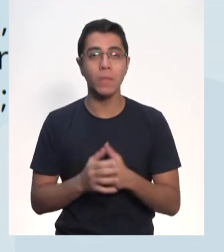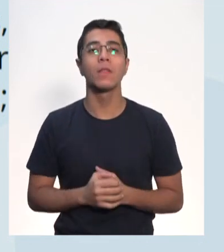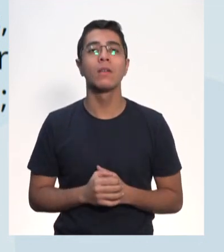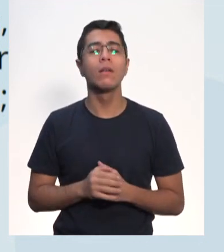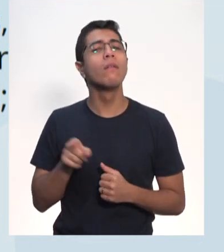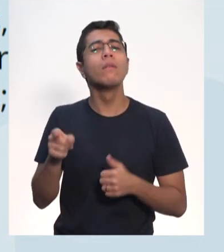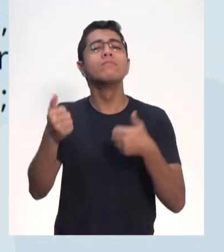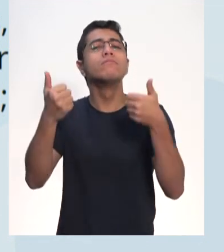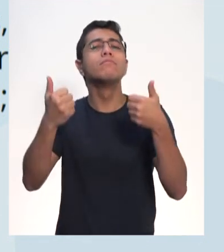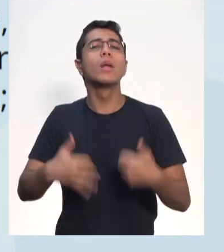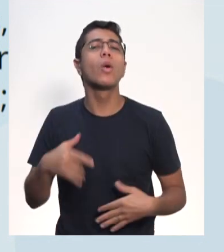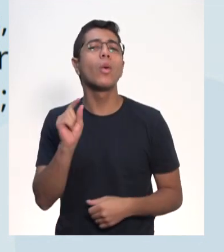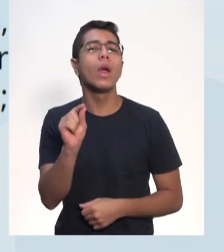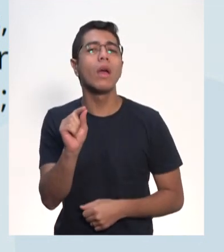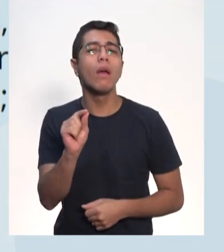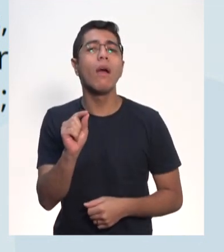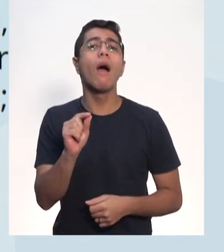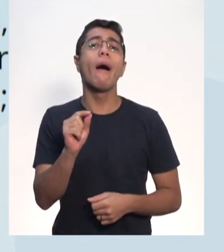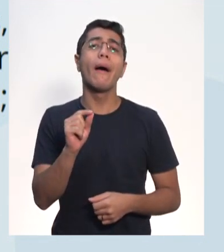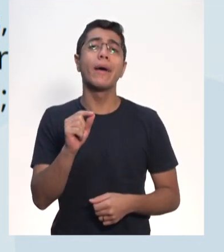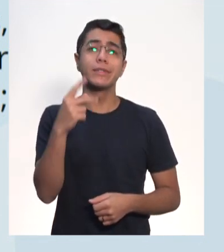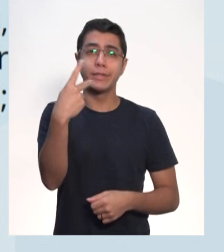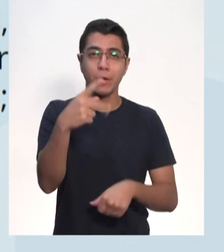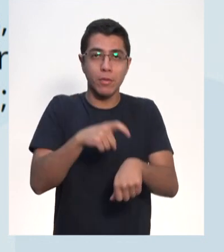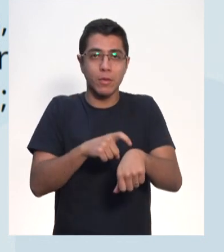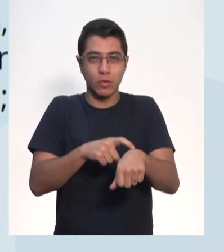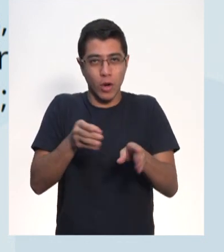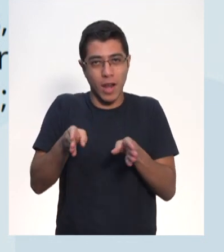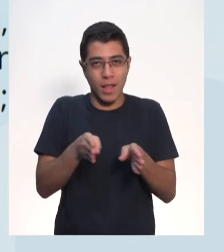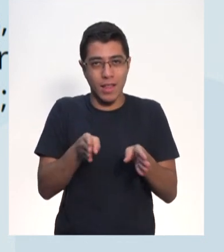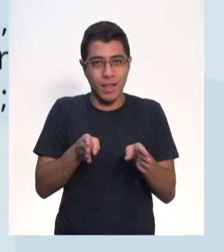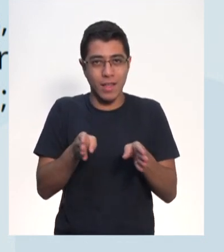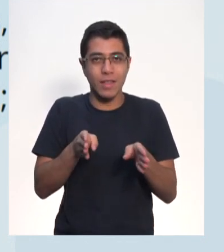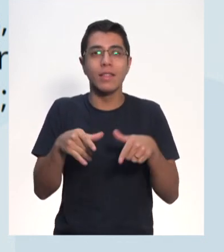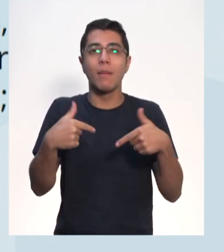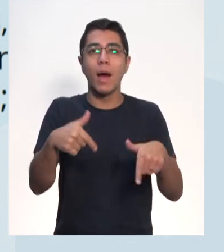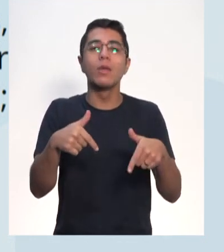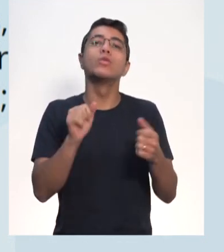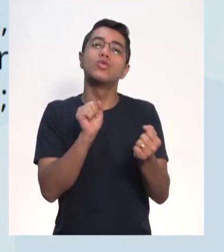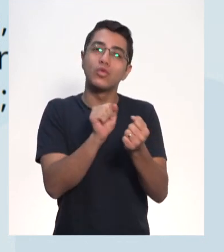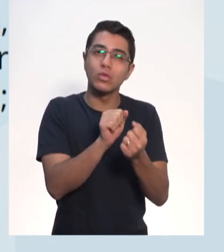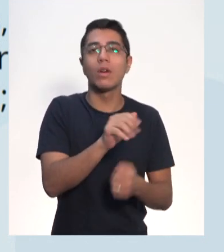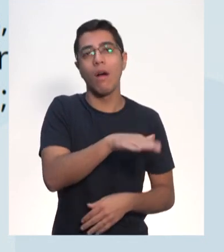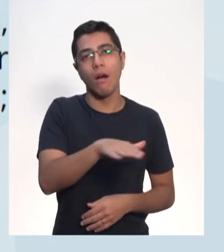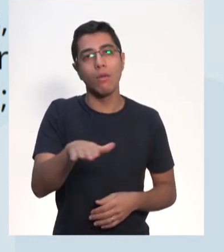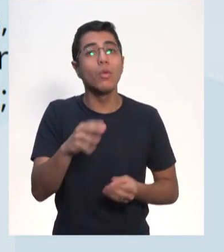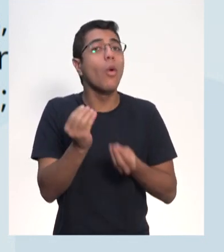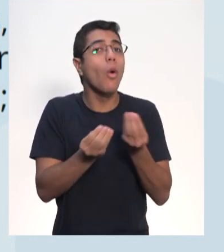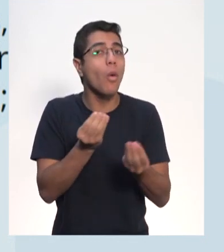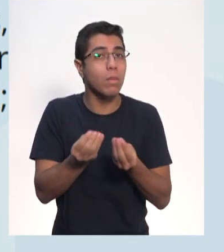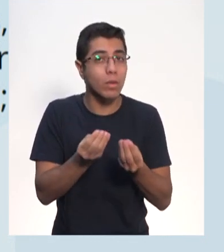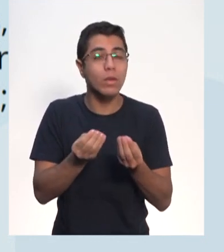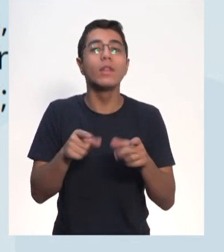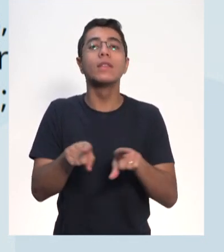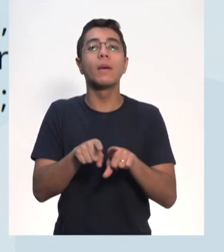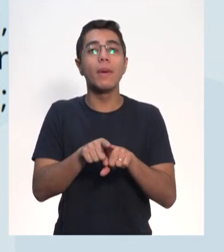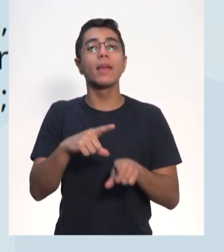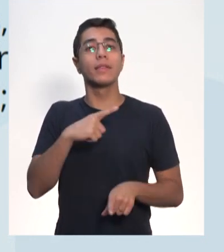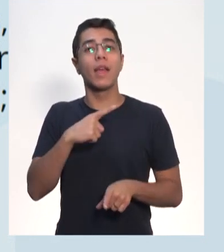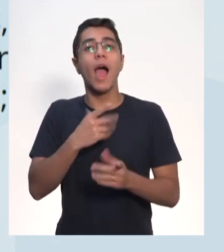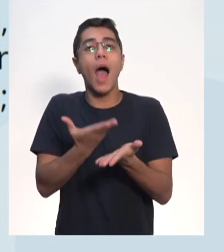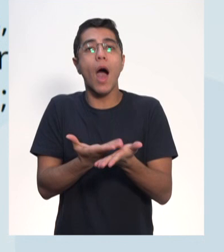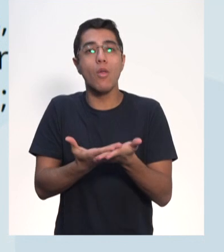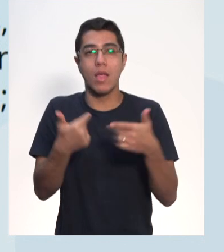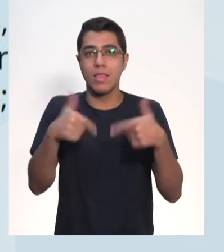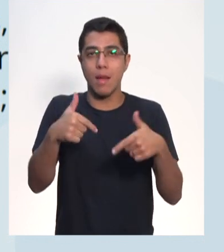né, com alunos, aula de trabalho pedagógico coletivo, que é justamente a TPC, e as aulas de trabalho pedagógico em local de